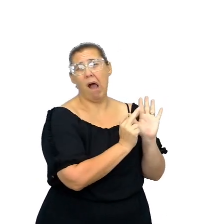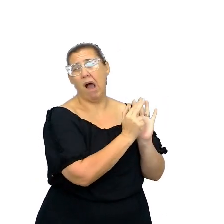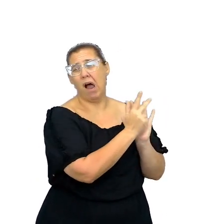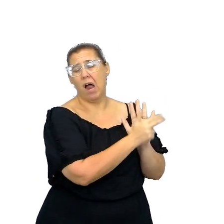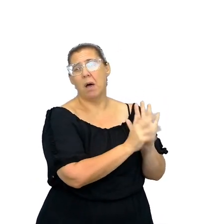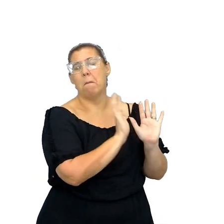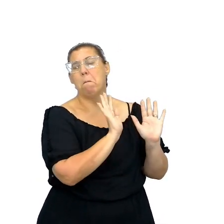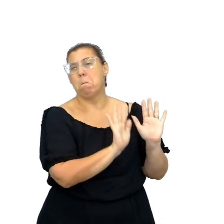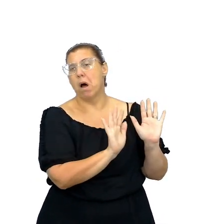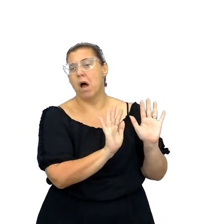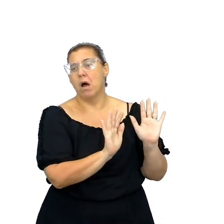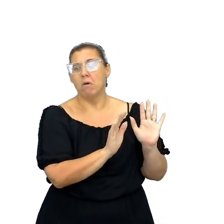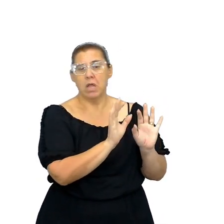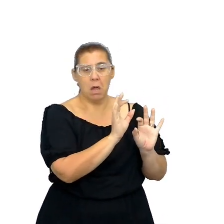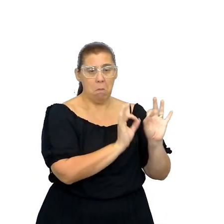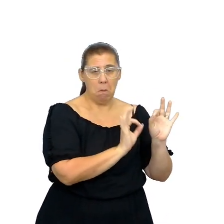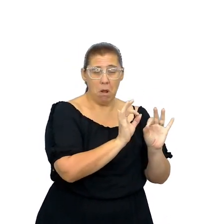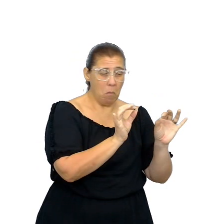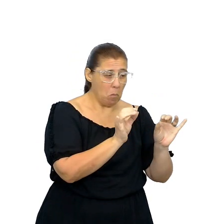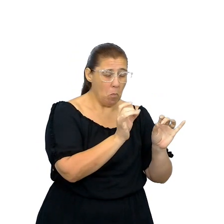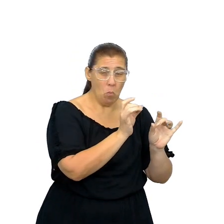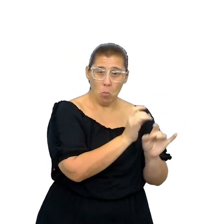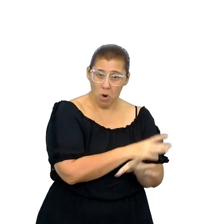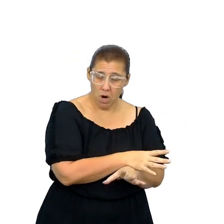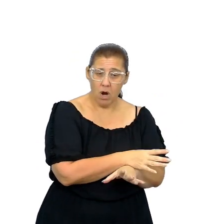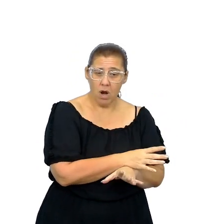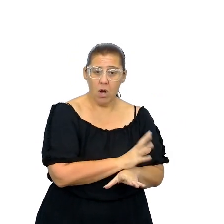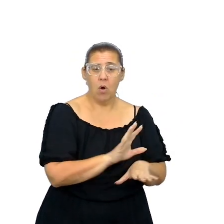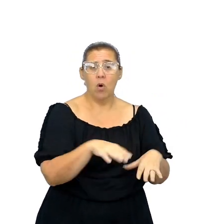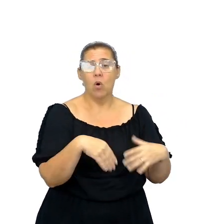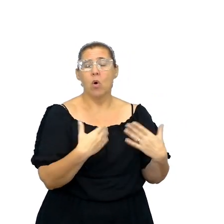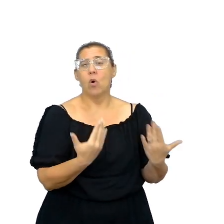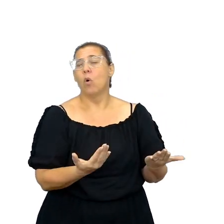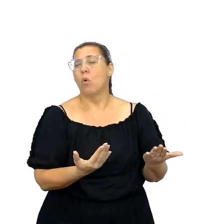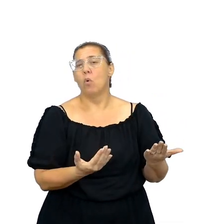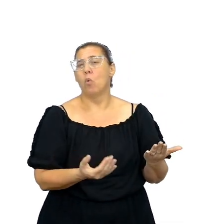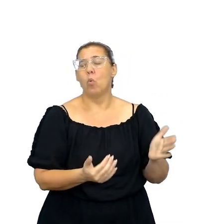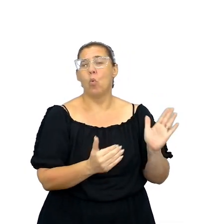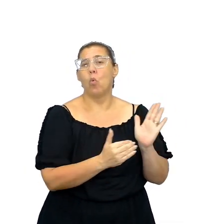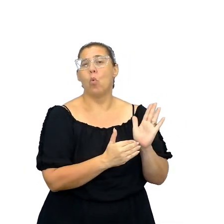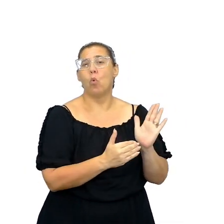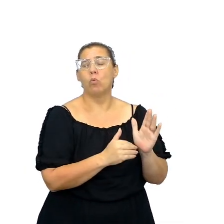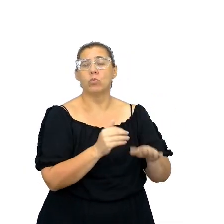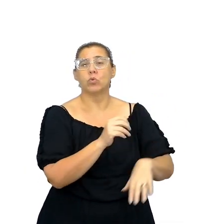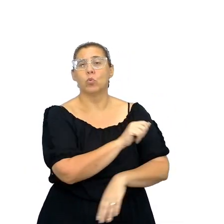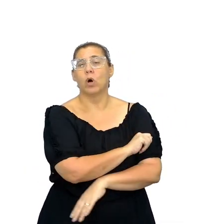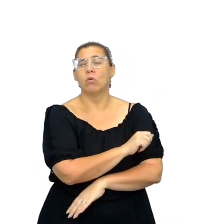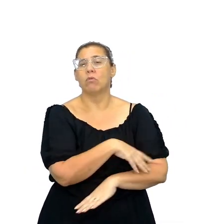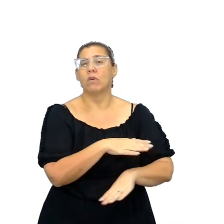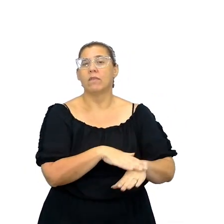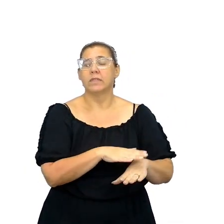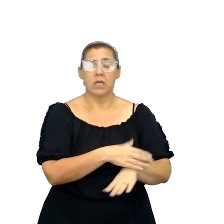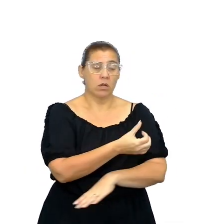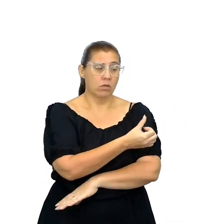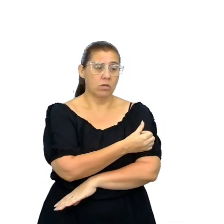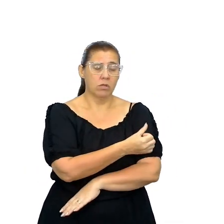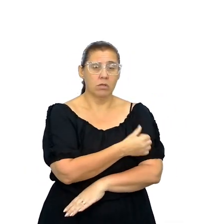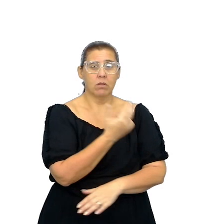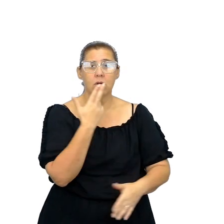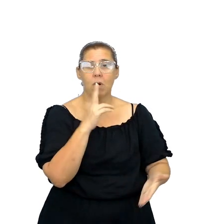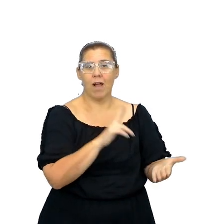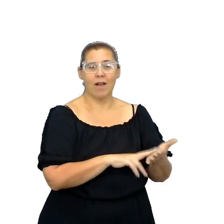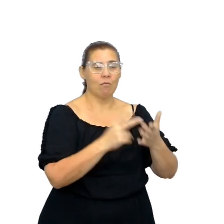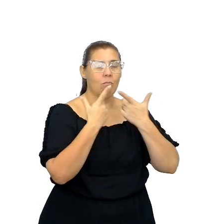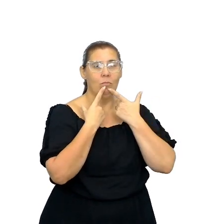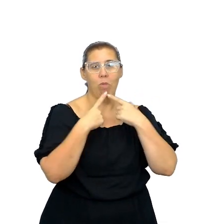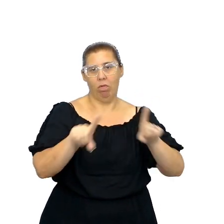quando se trata da produção final, do qual é o produto final que o estudante irá realizar, no 6º ano será uma carta de